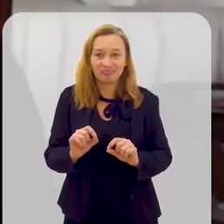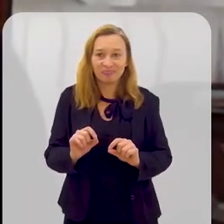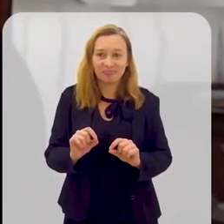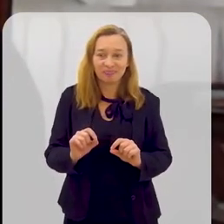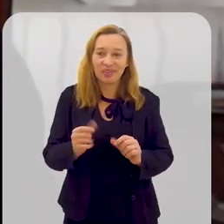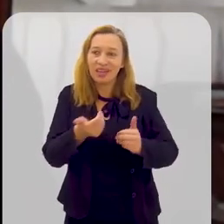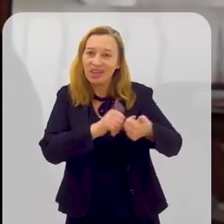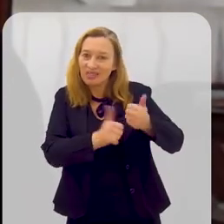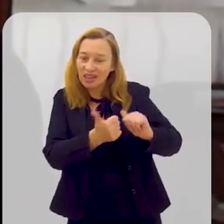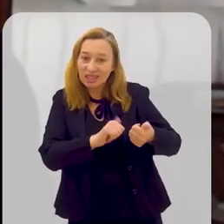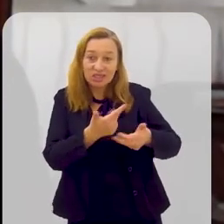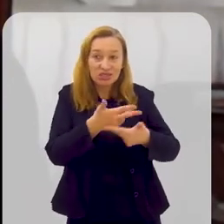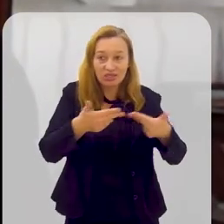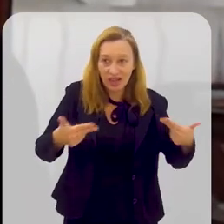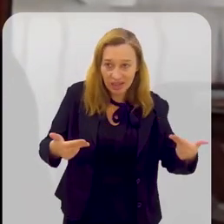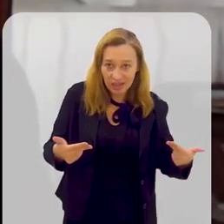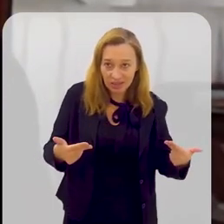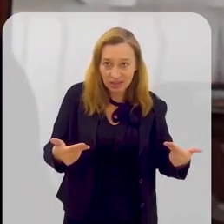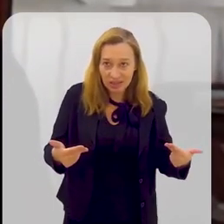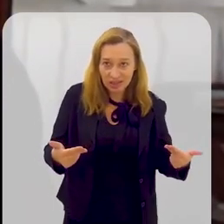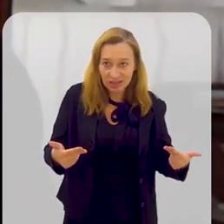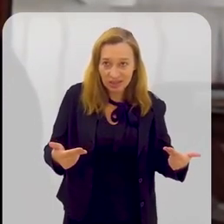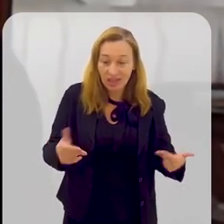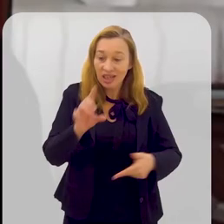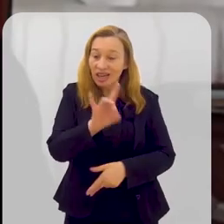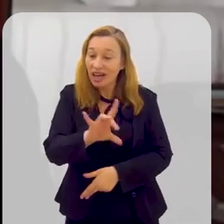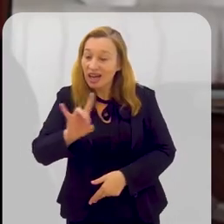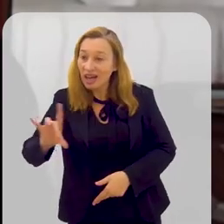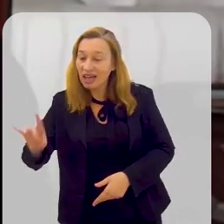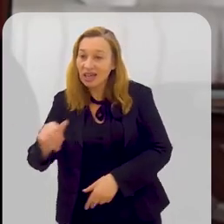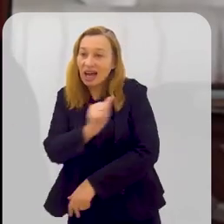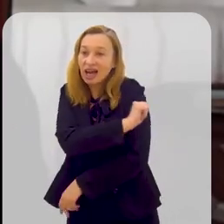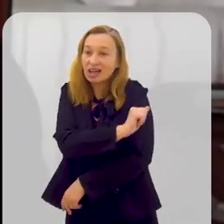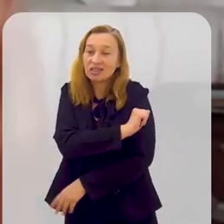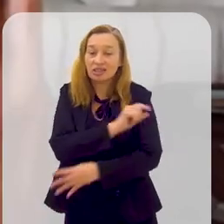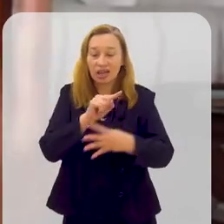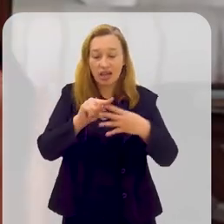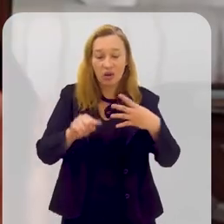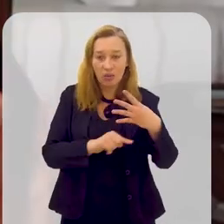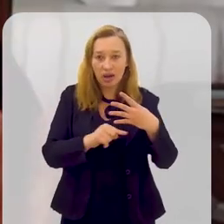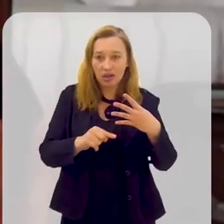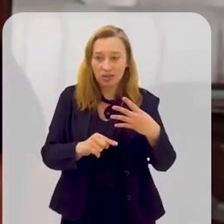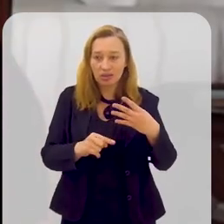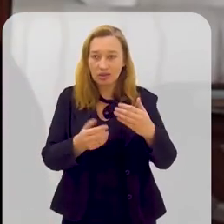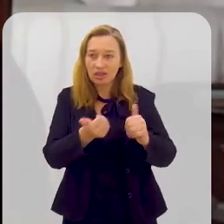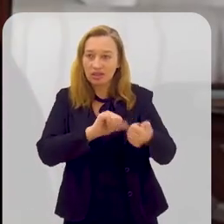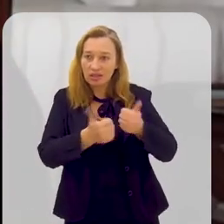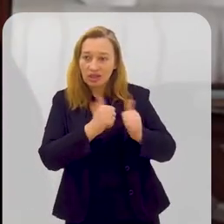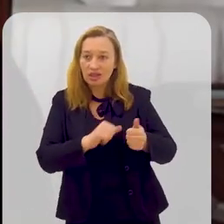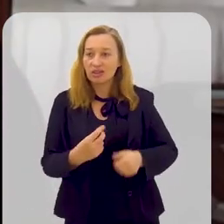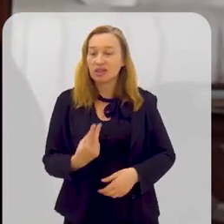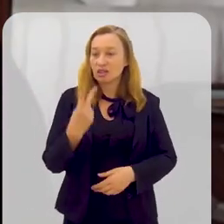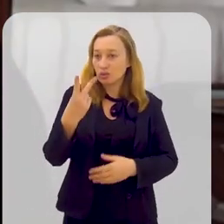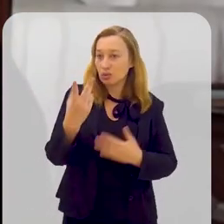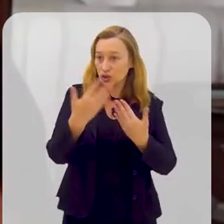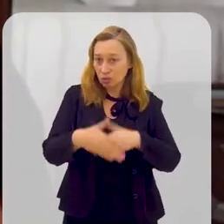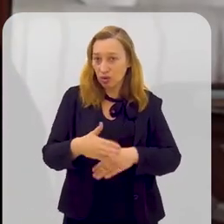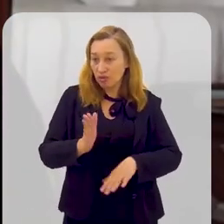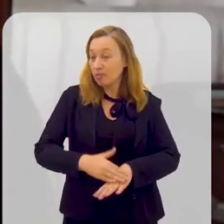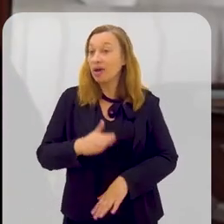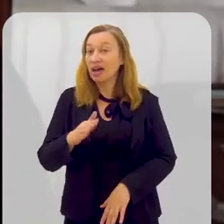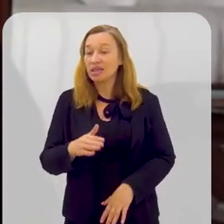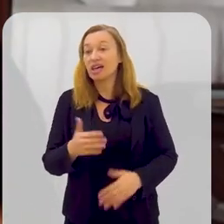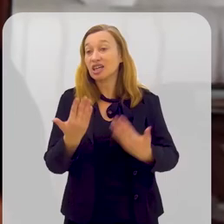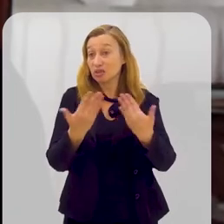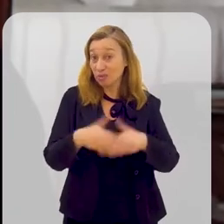fazer muitas avaliações para cada aluno Eram quatro avaliações eu fazia duas provas